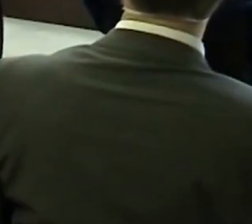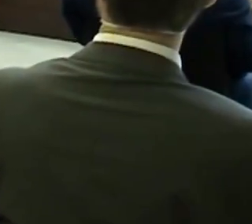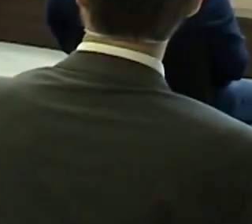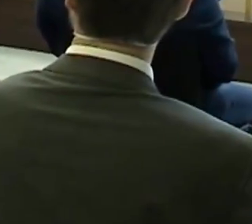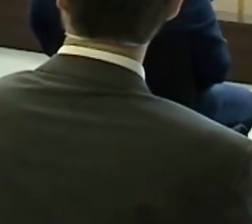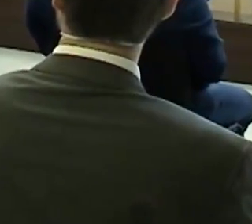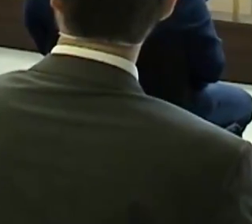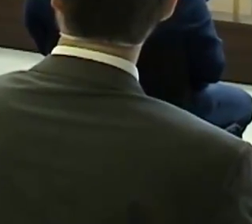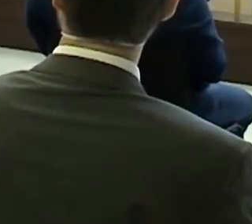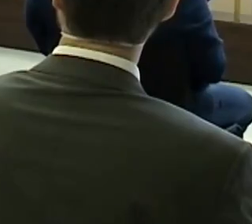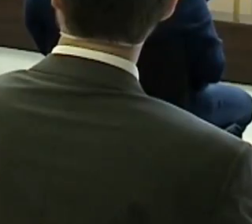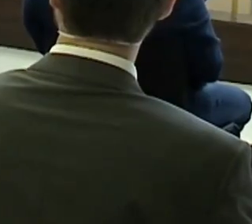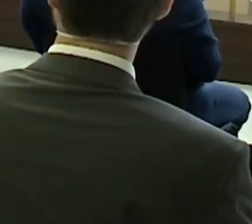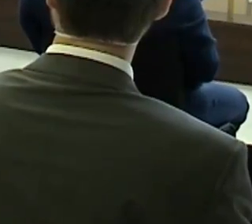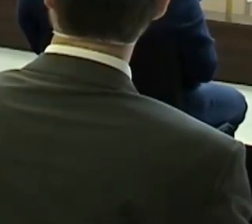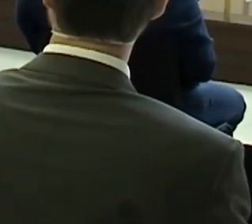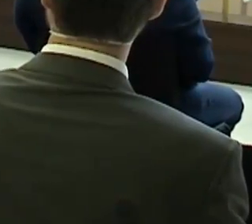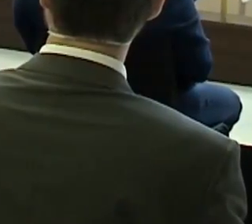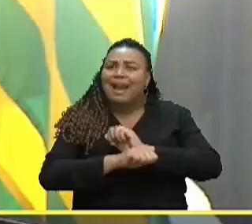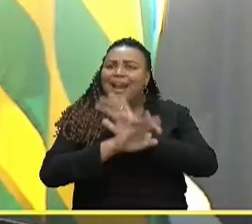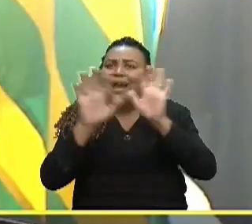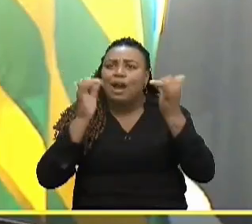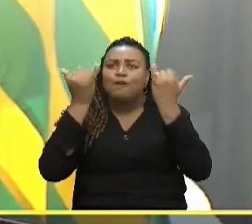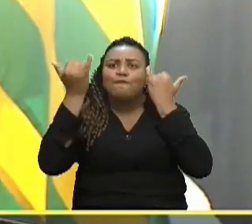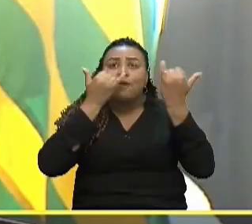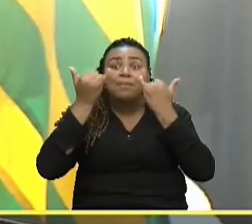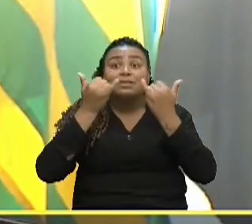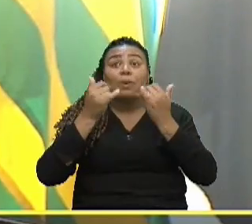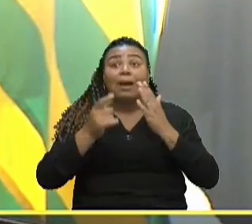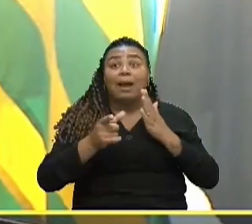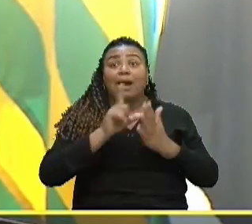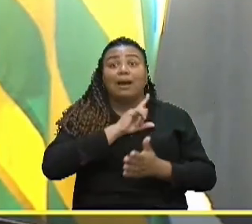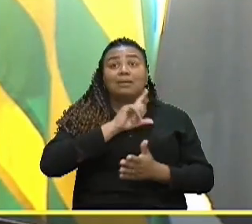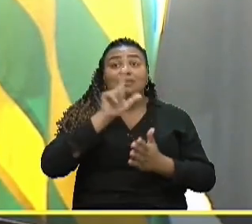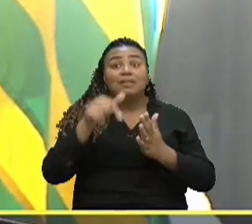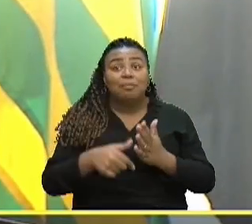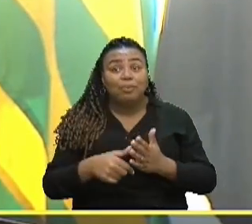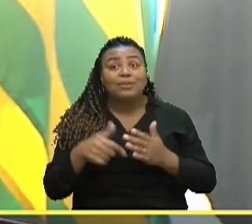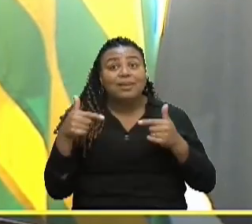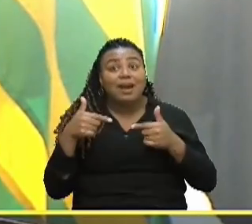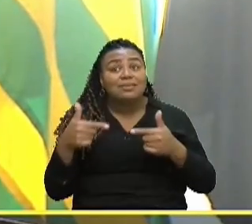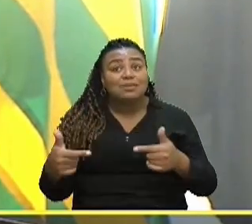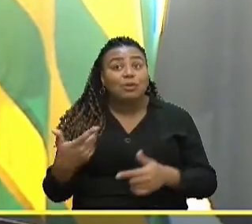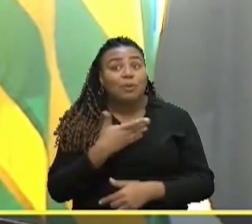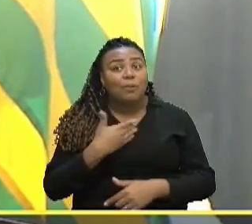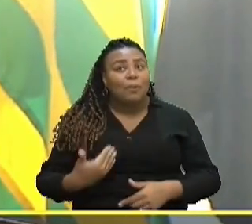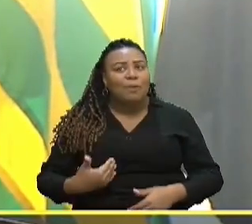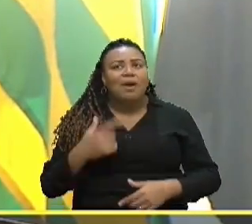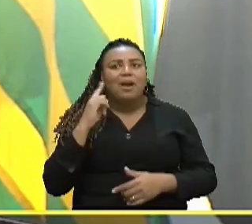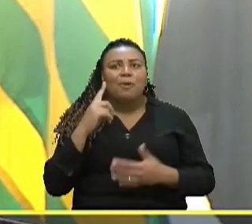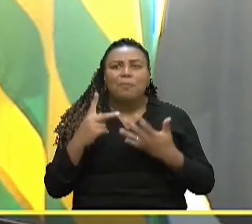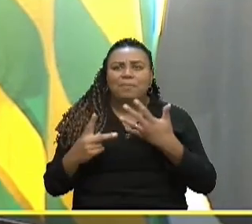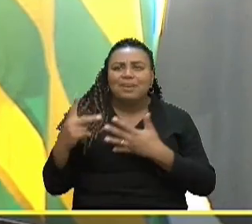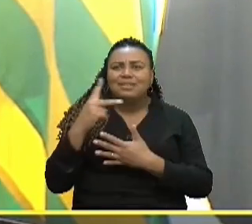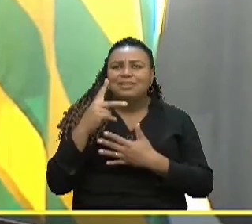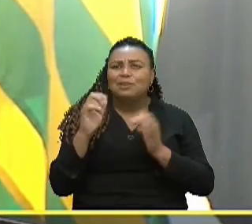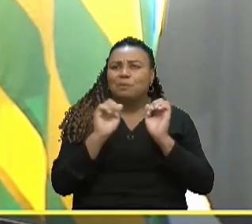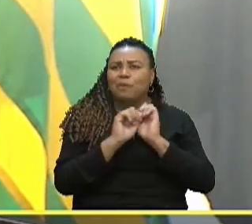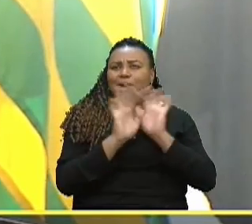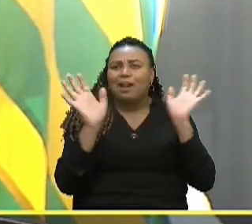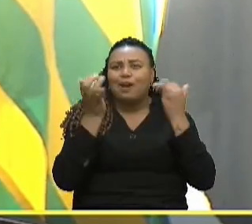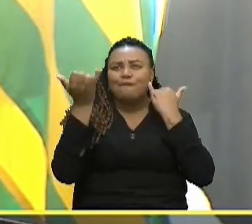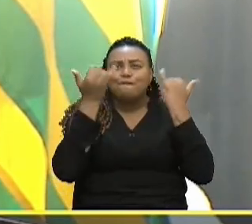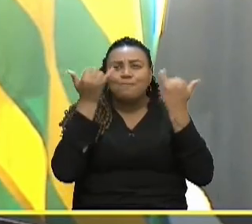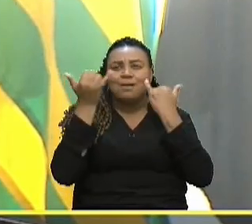mesma data Gabriel Souza informou que vai assinar a autorização para início da reformulação de outros mini portais da